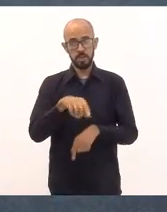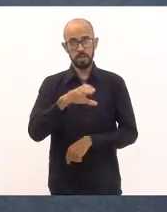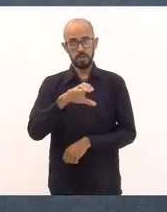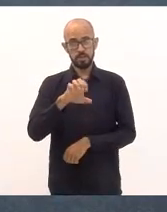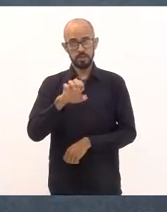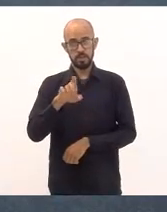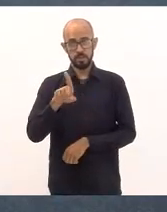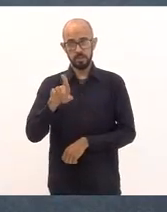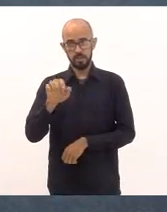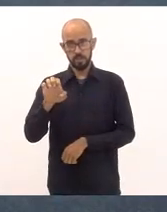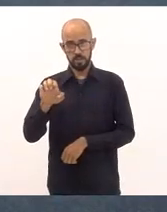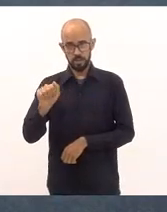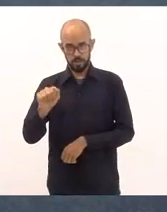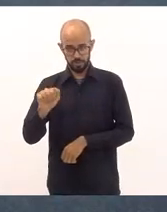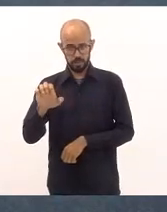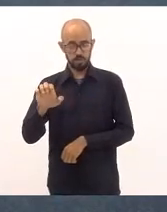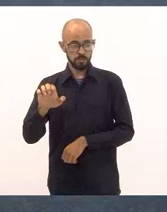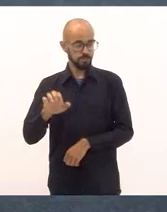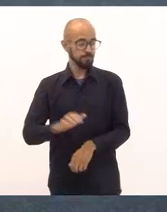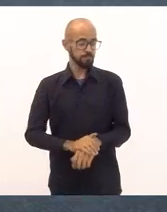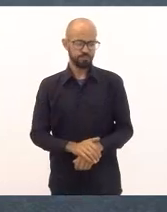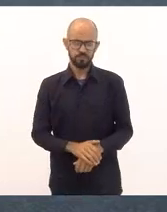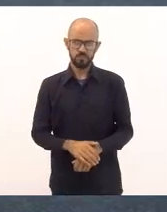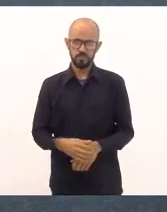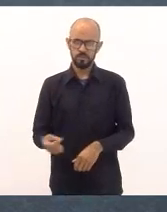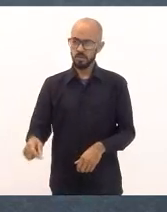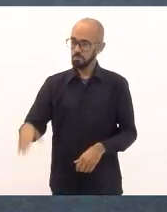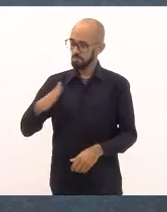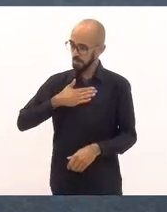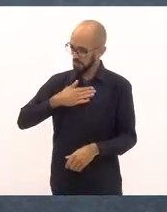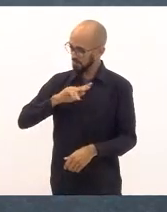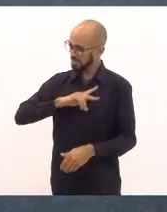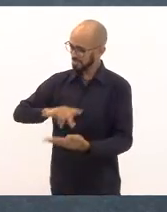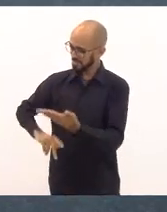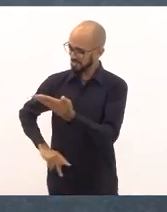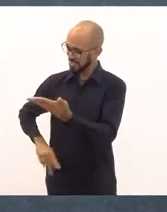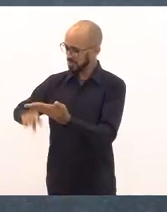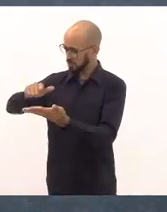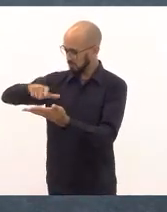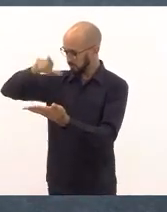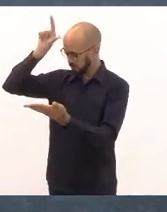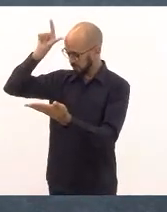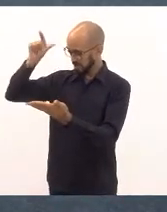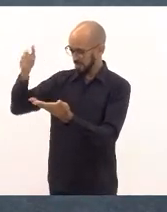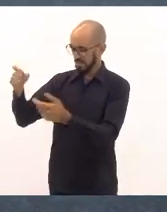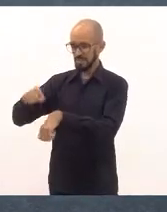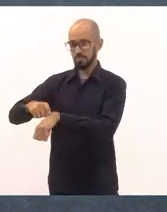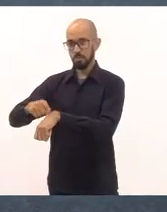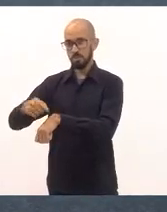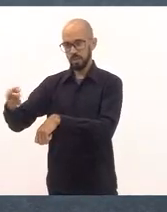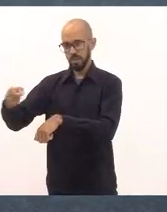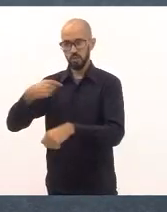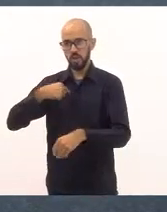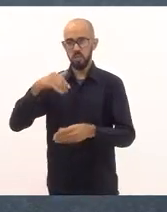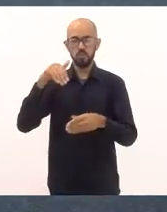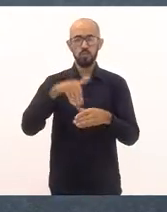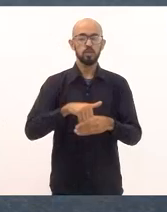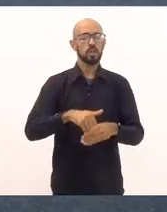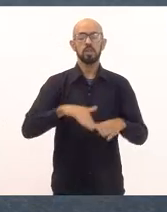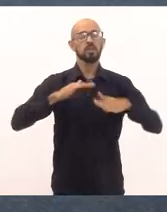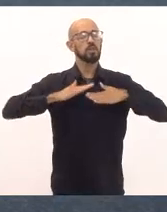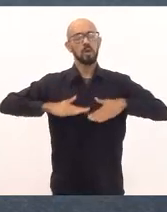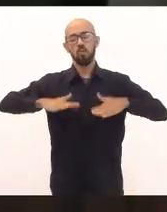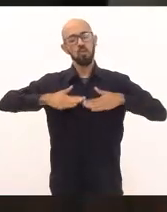muita tranquilidade, deputado Luiz, meu presidente, que me honra me presidindo nesse momento. Votei com muita tranquilidade naquele